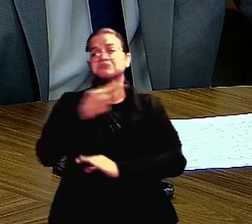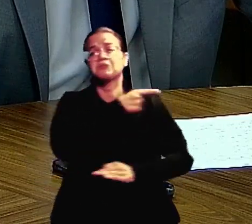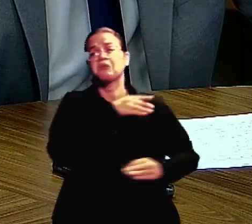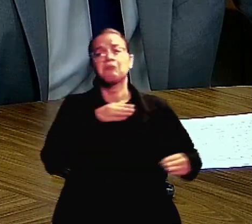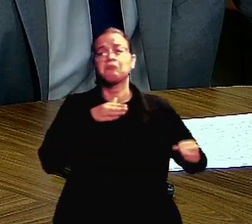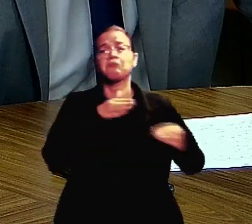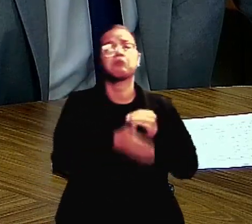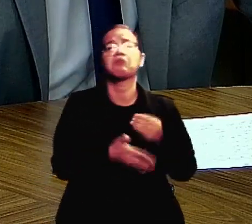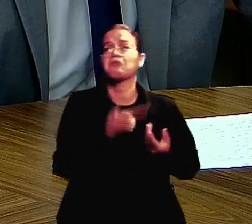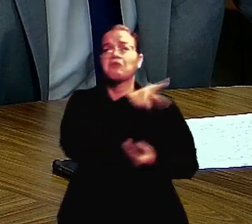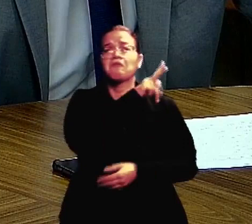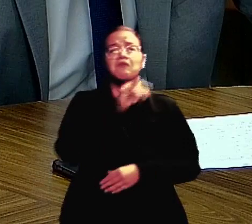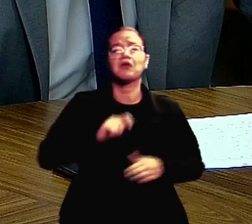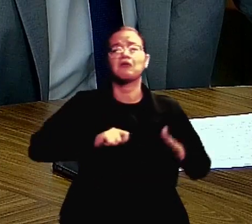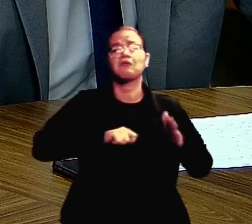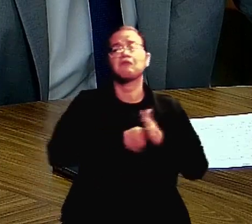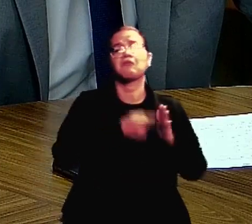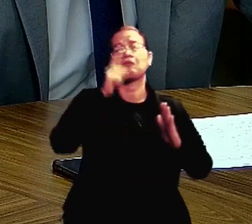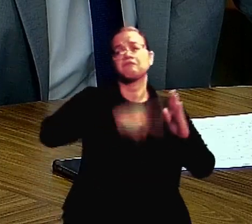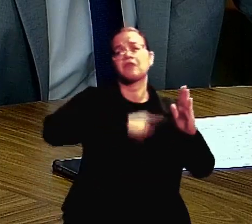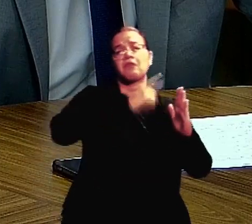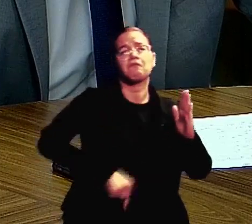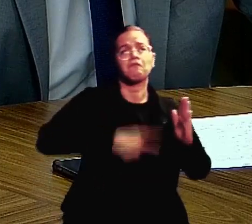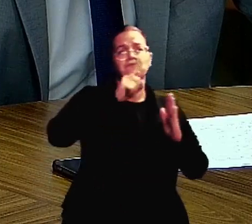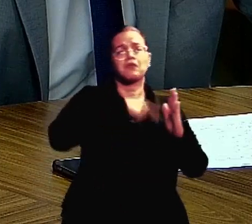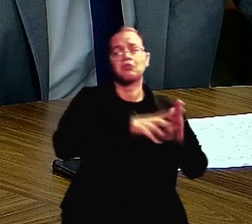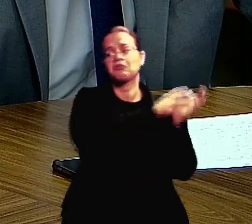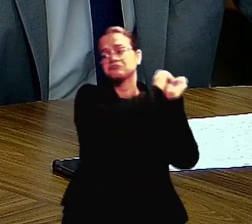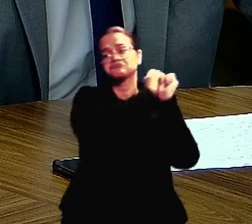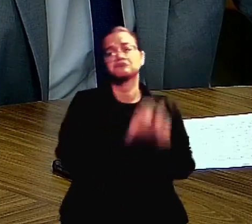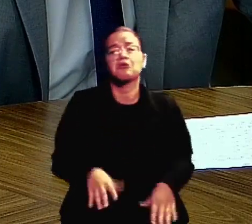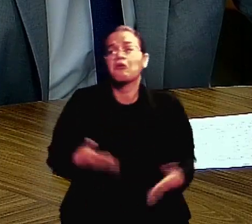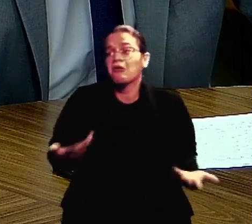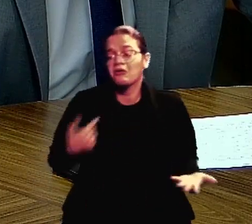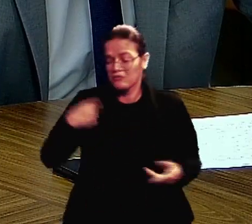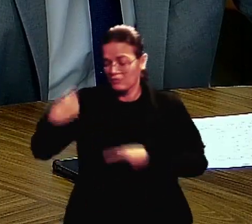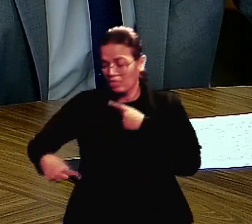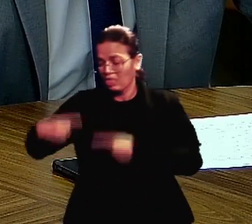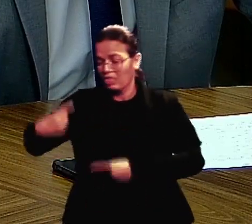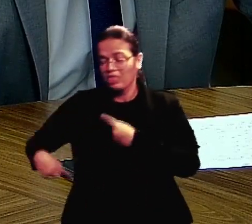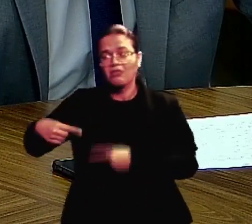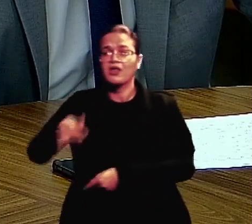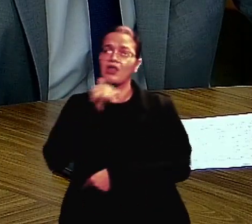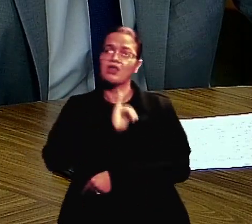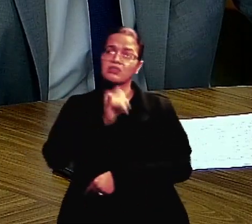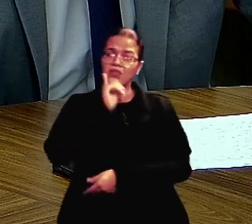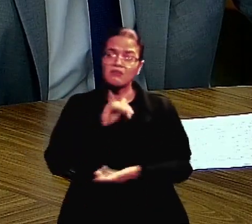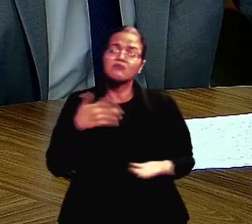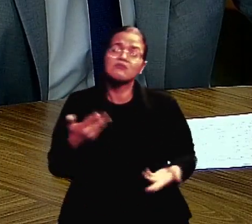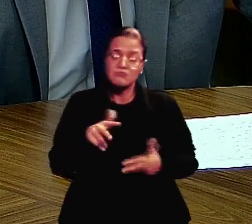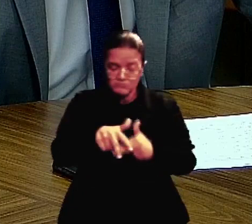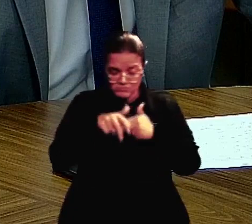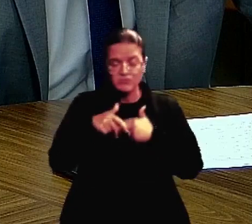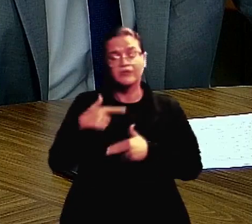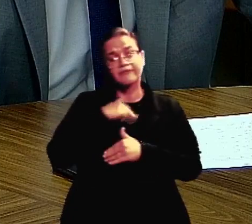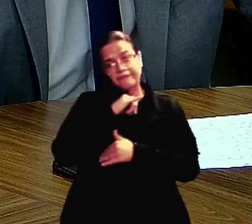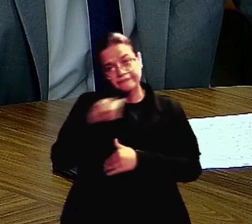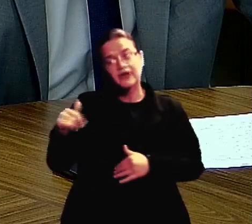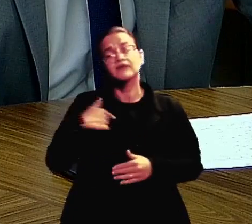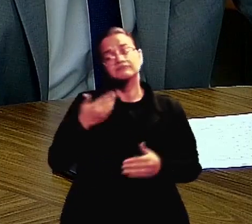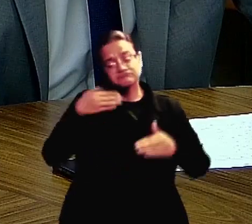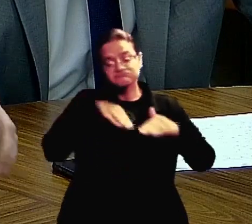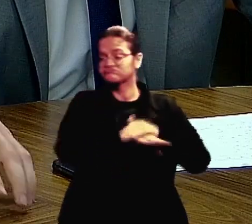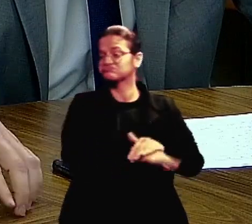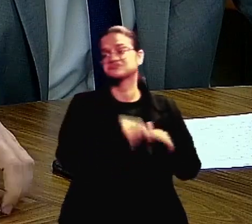depois tudo que for discutido aqui ser jogado ao chão. Diante disso, reitero o meu posicionamento pelo arquivamento